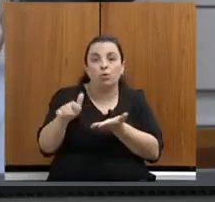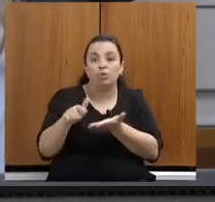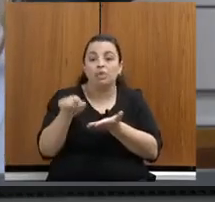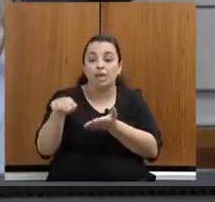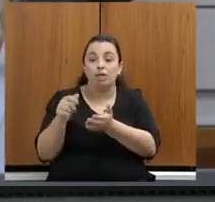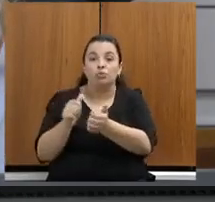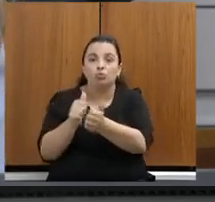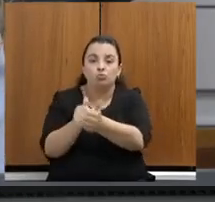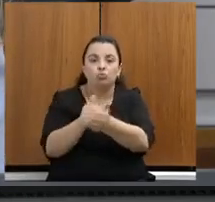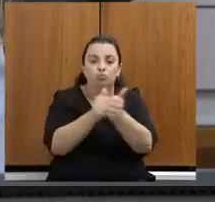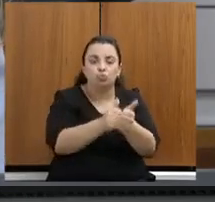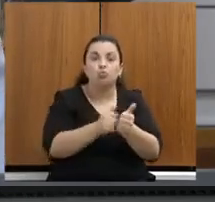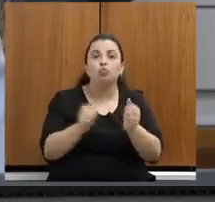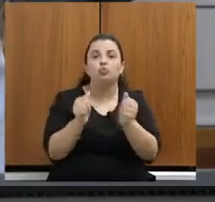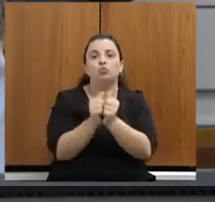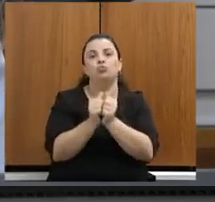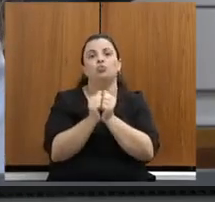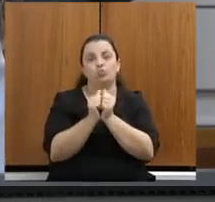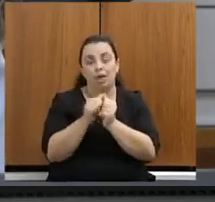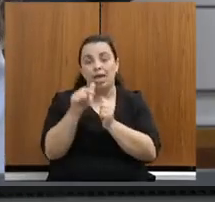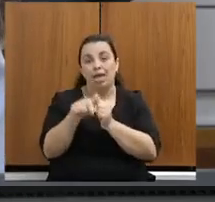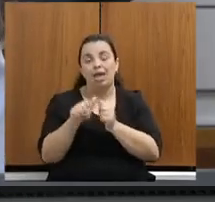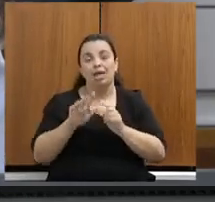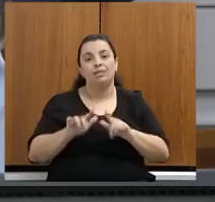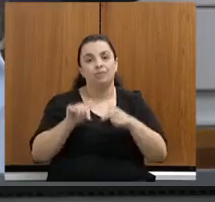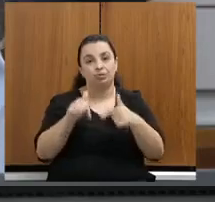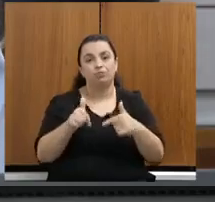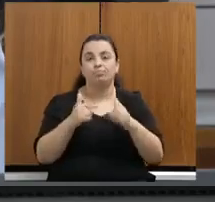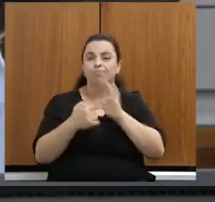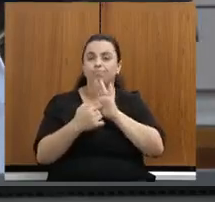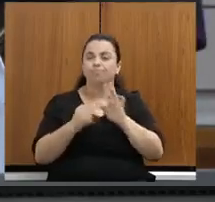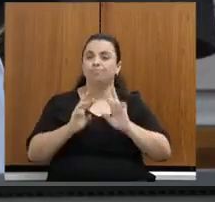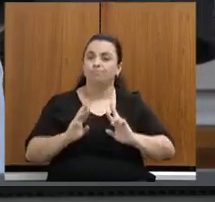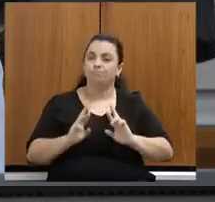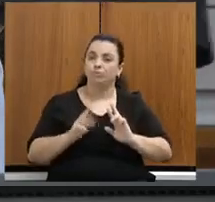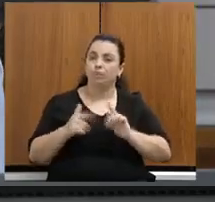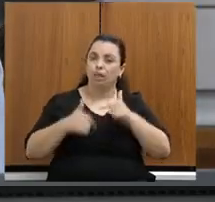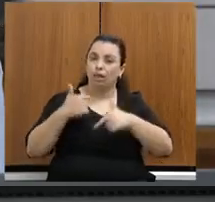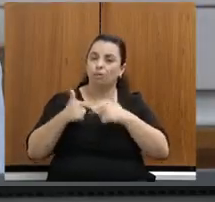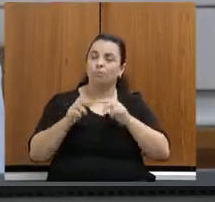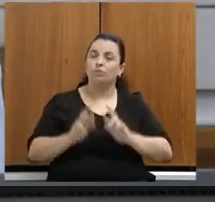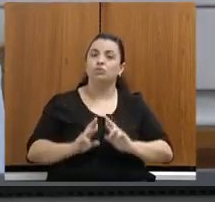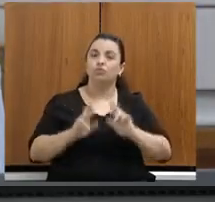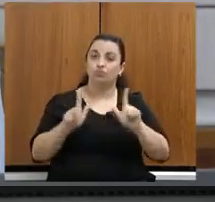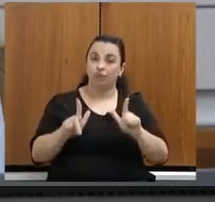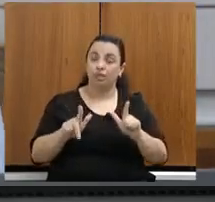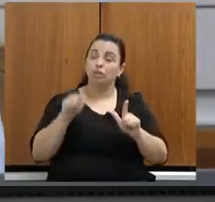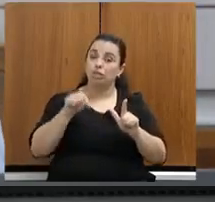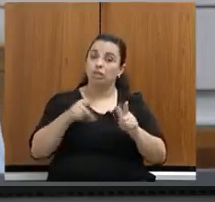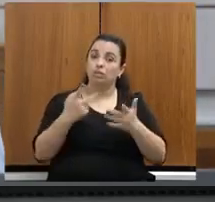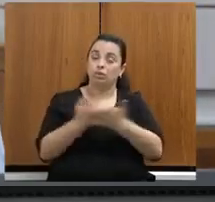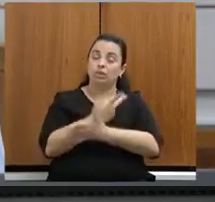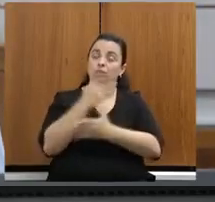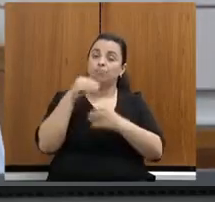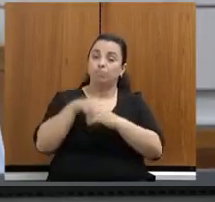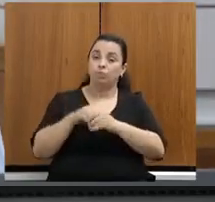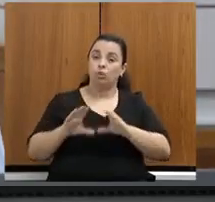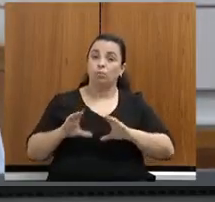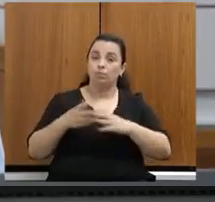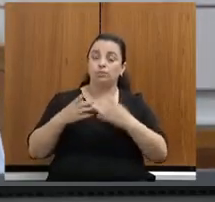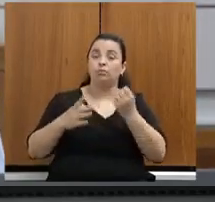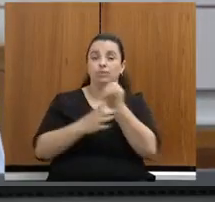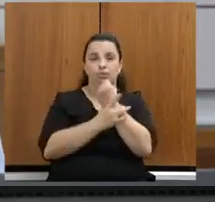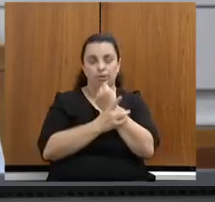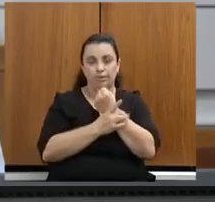importância que isso tem essas ações a diferença que fizer fizeram na condição da comissão de segurança eu tenho